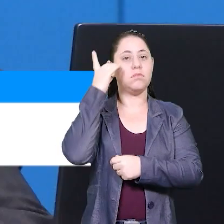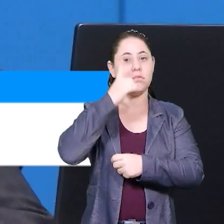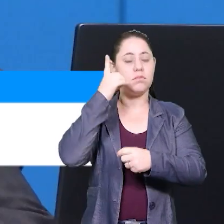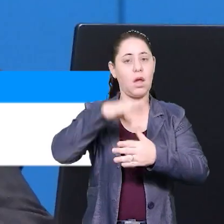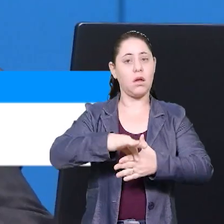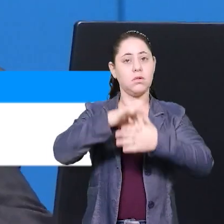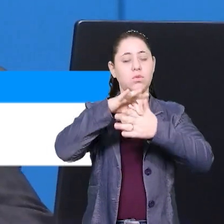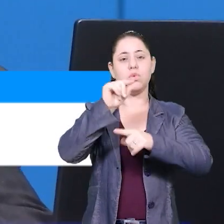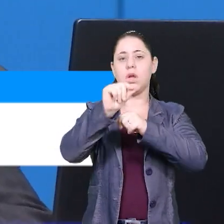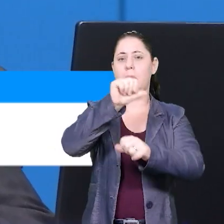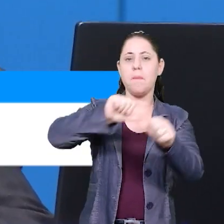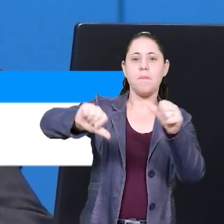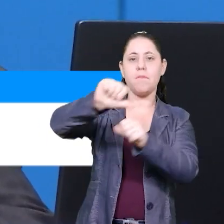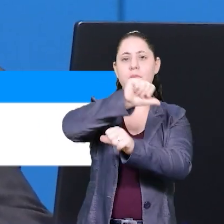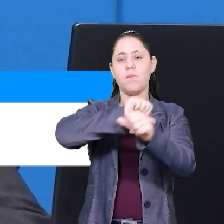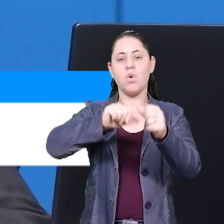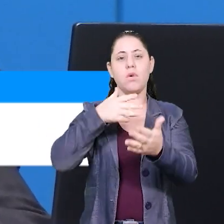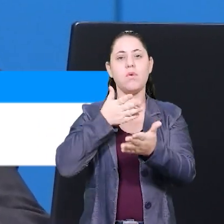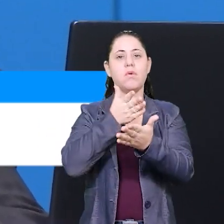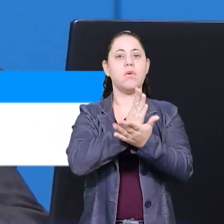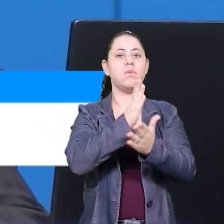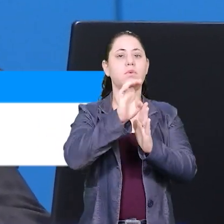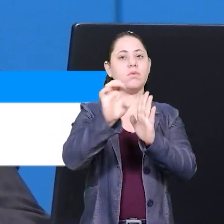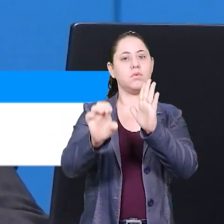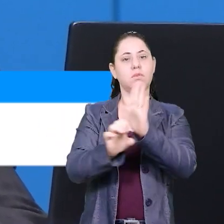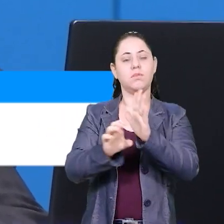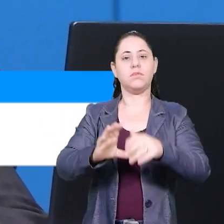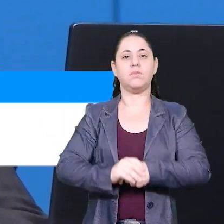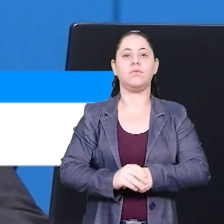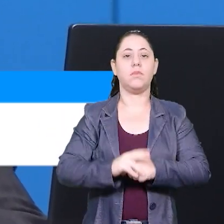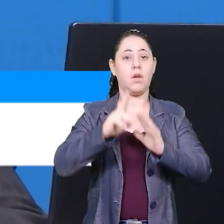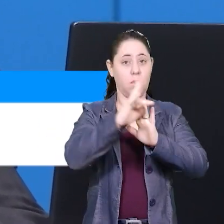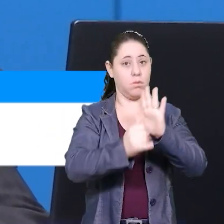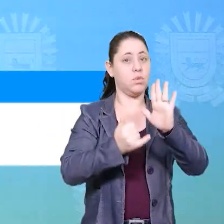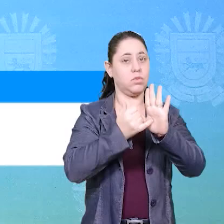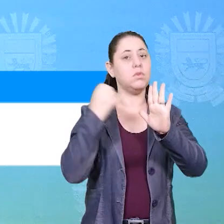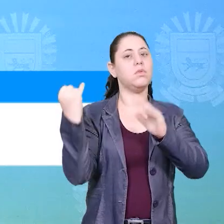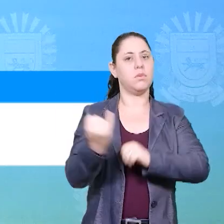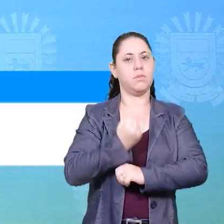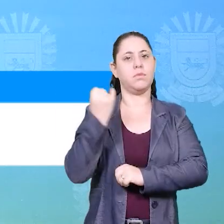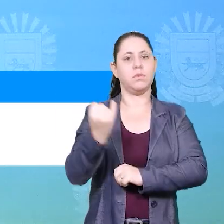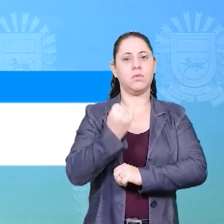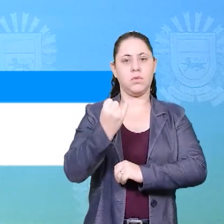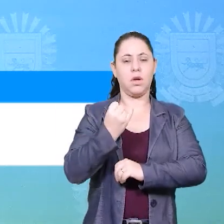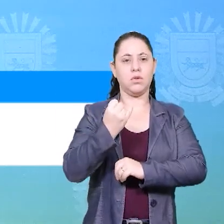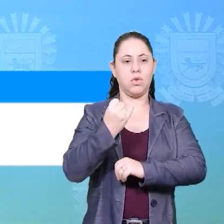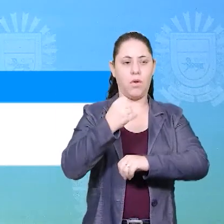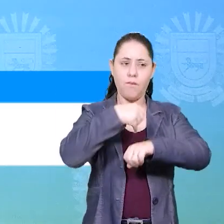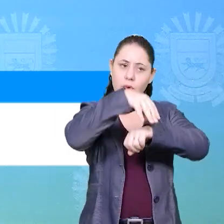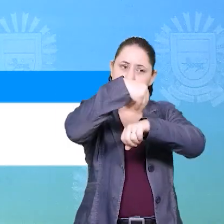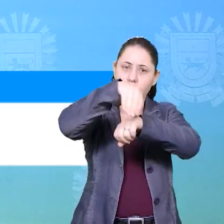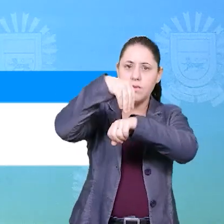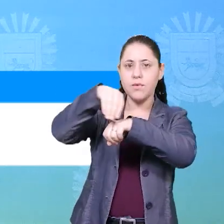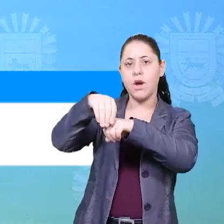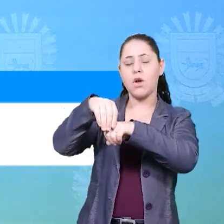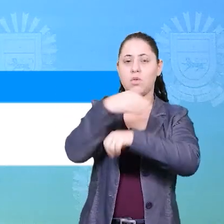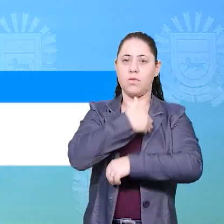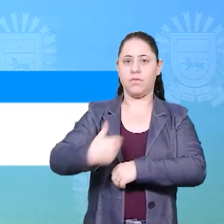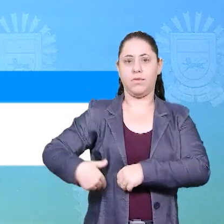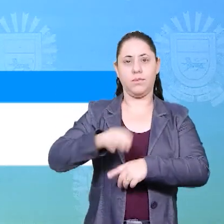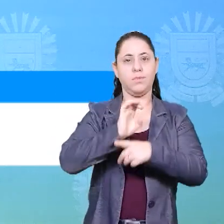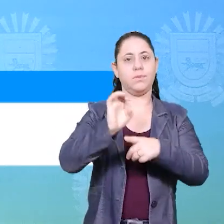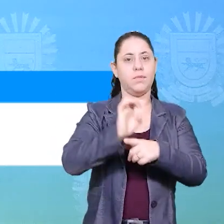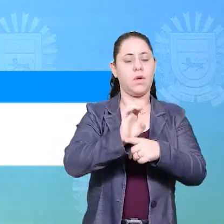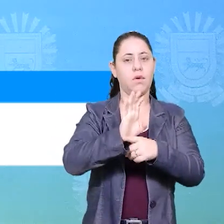Estado. O parlamentar destacou o que muda com a aprovação do Estatuto. Esse é um projeto importantíssimo enviado pelo governo do